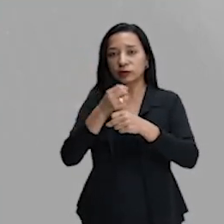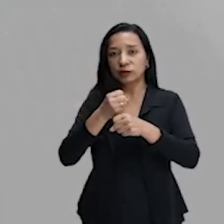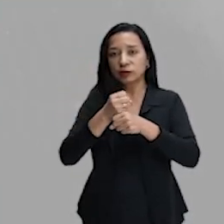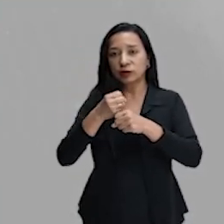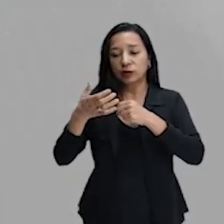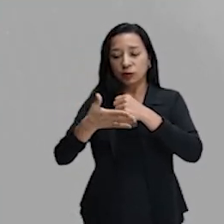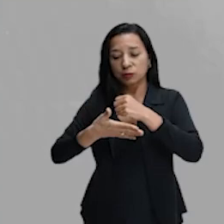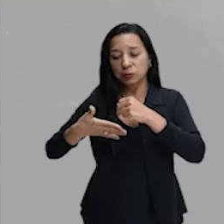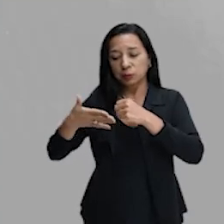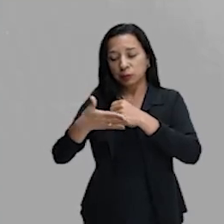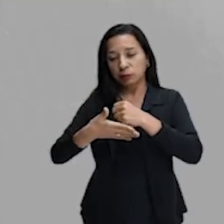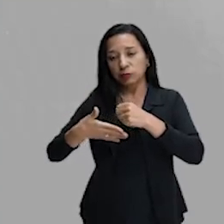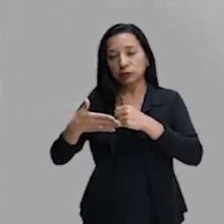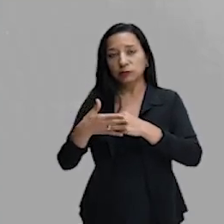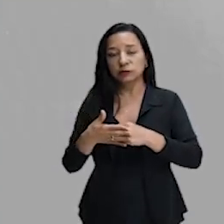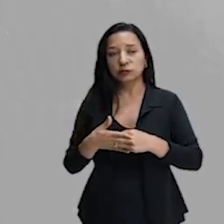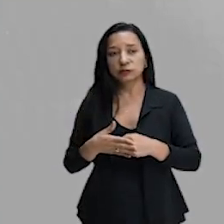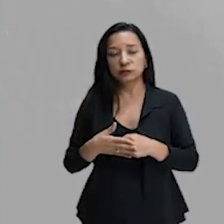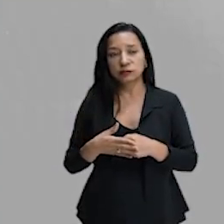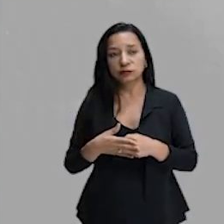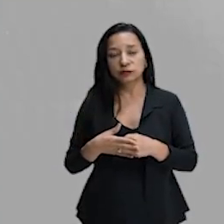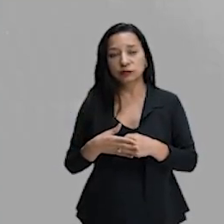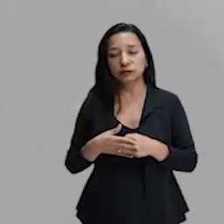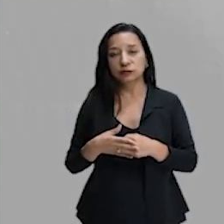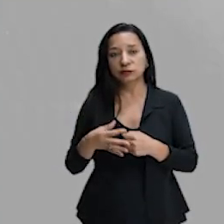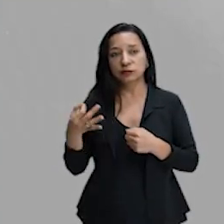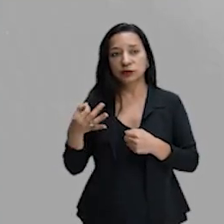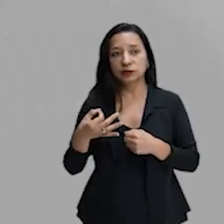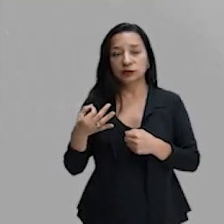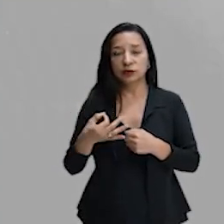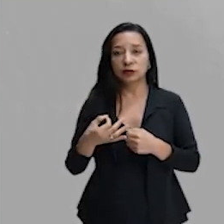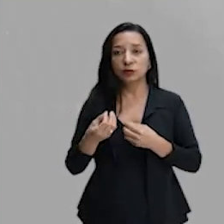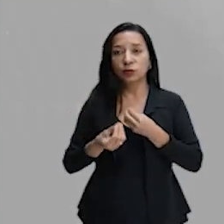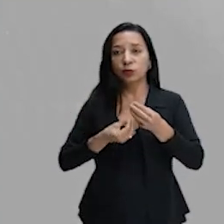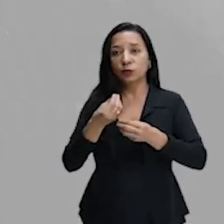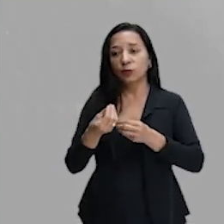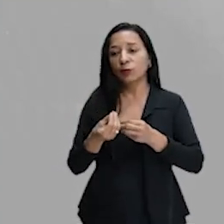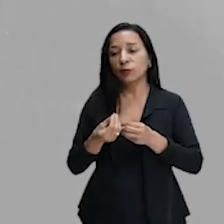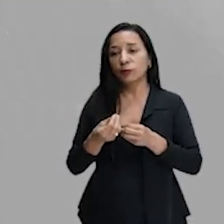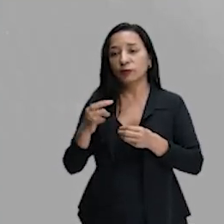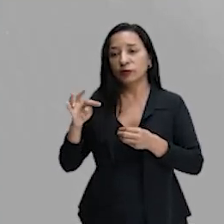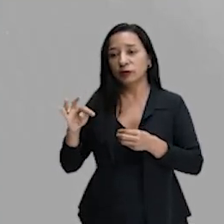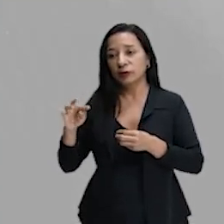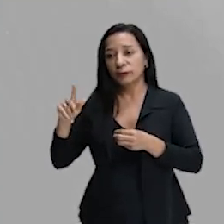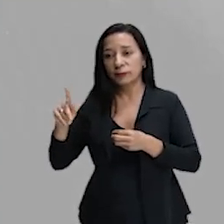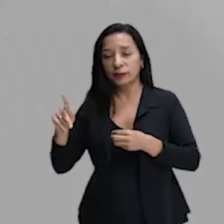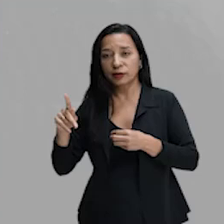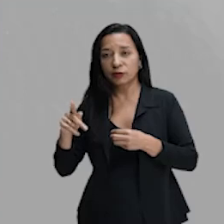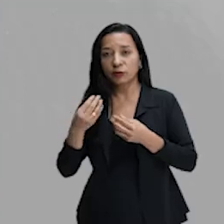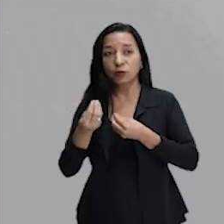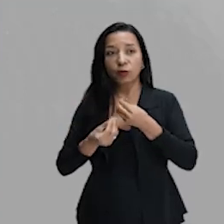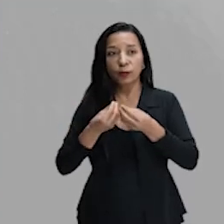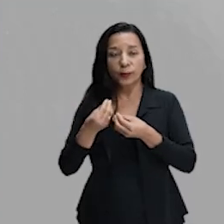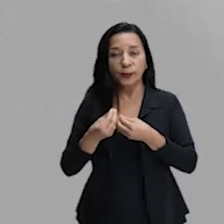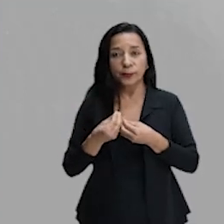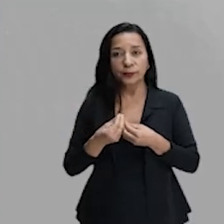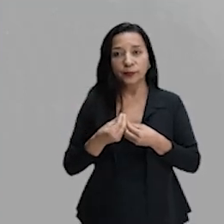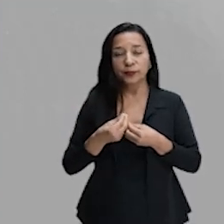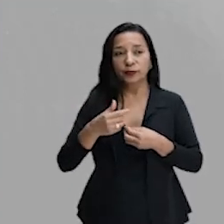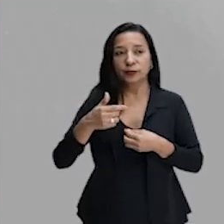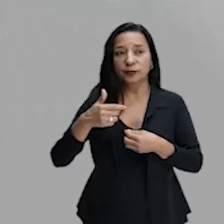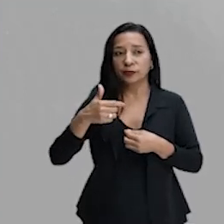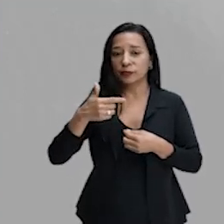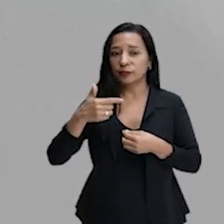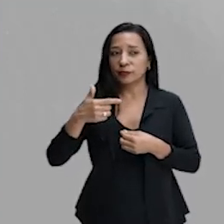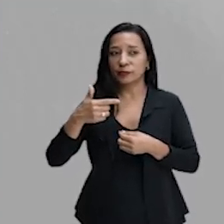área da base certo então você aplica 10 qu né que é o teorema de Pitágoras quadrado